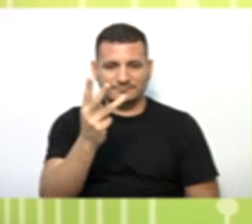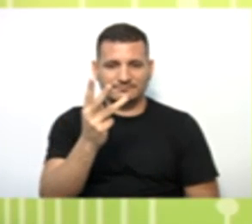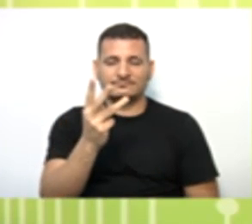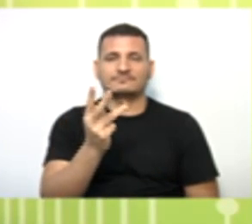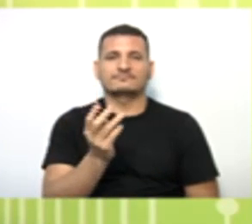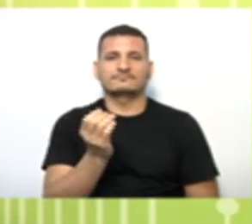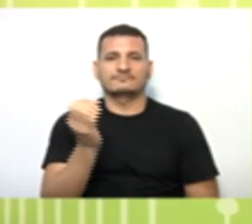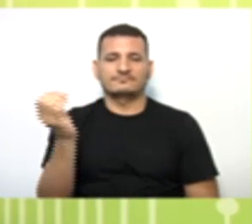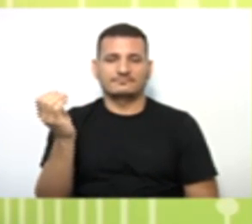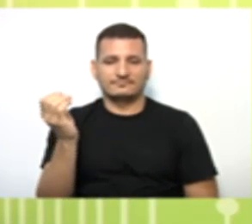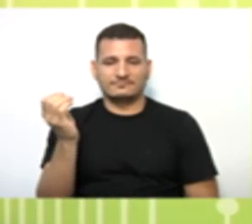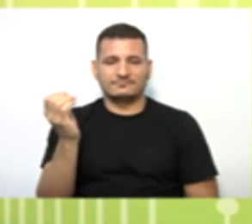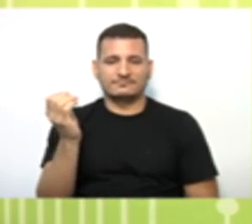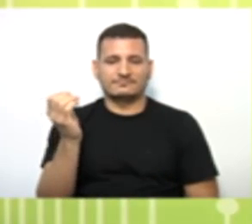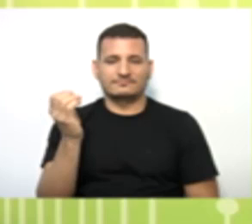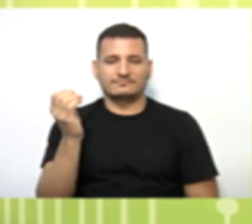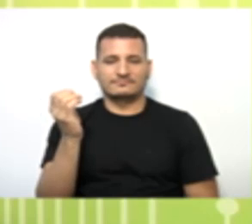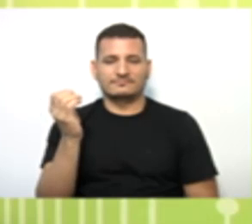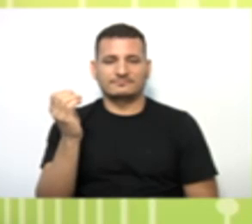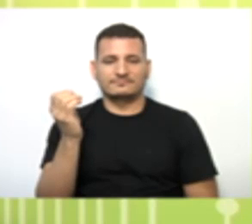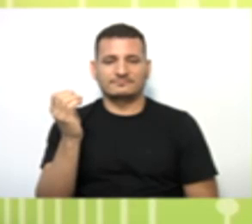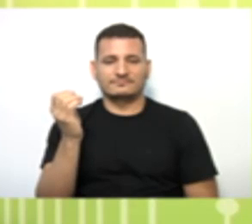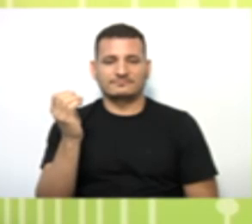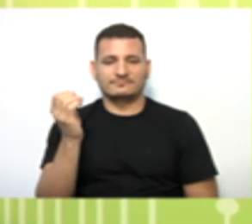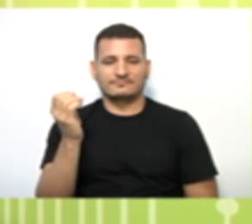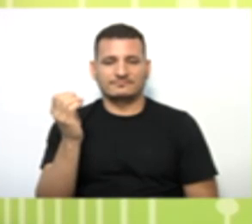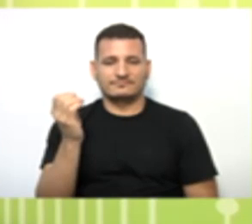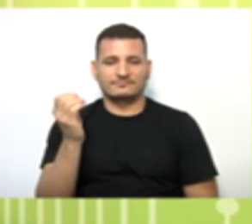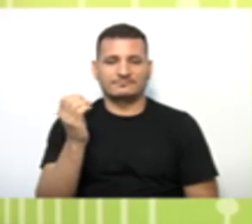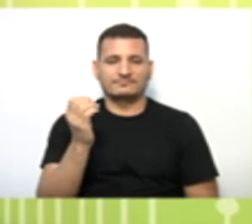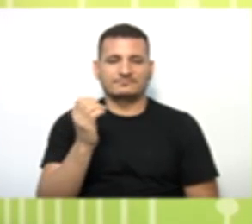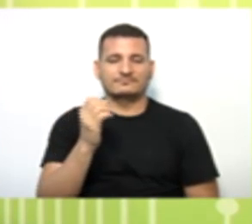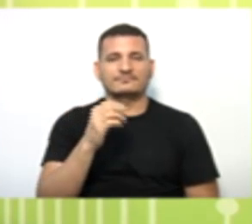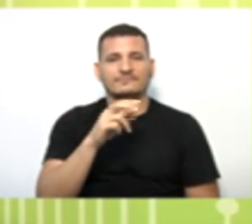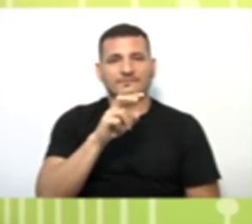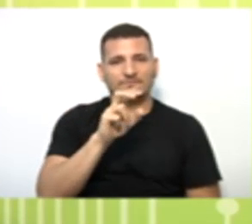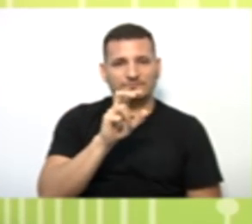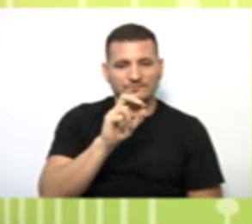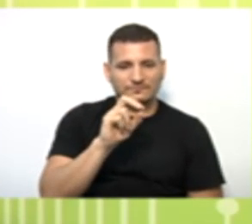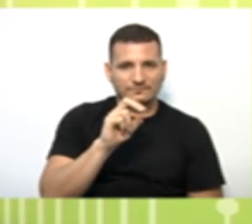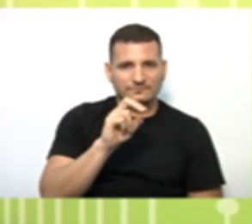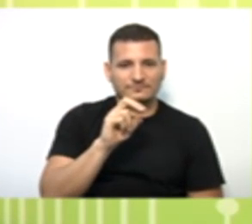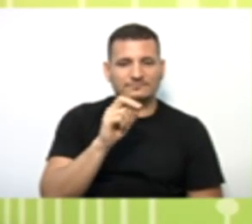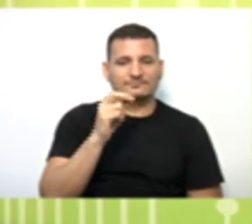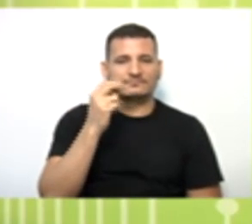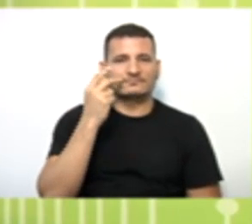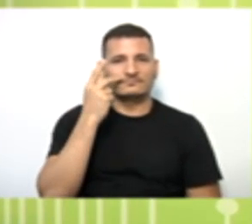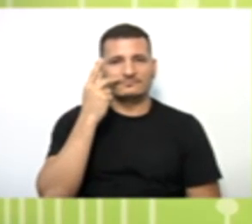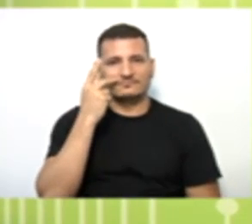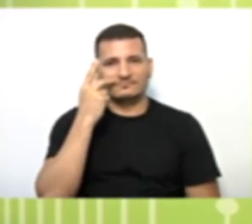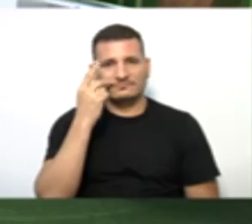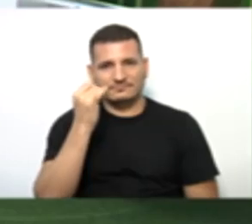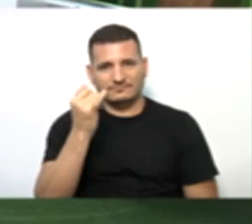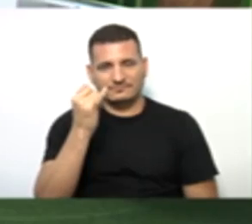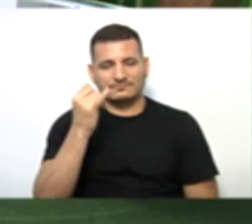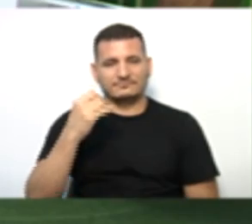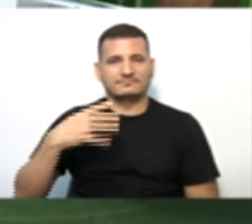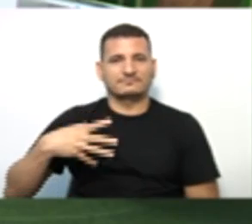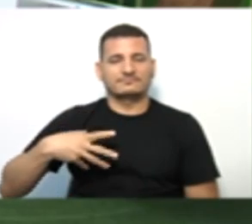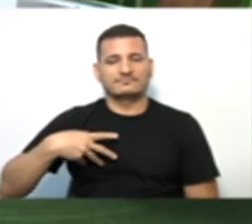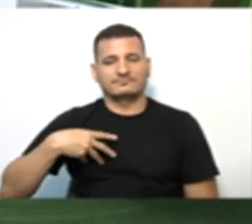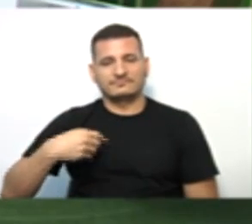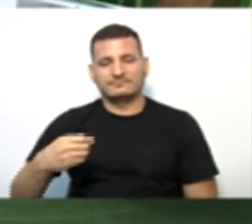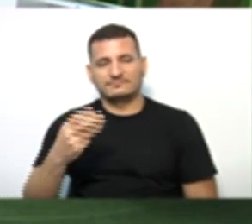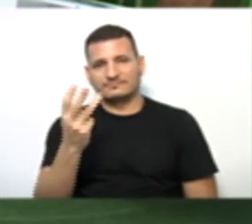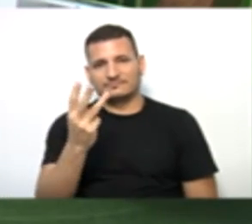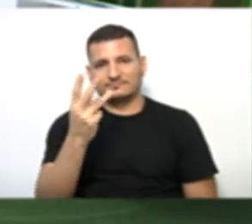avô, o pai, né, professor? E o filho, o netinho dele, netinho do avô. São 3 pessoas. Parabéns aí, qual é o aluno? O